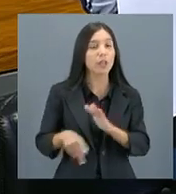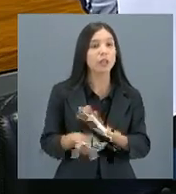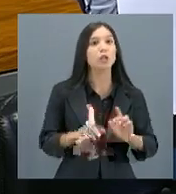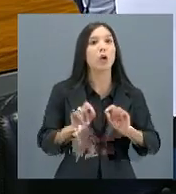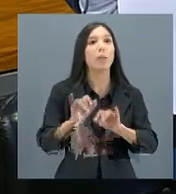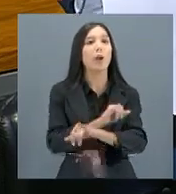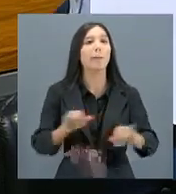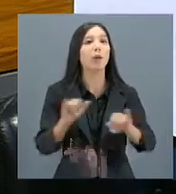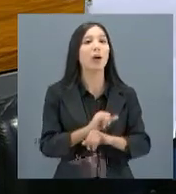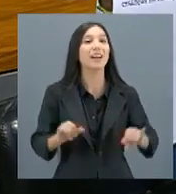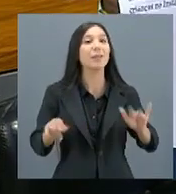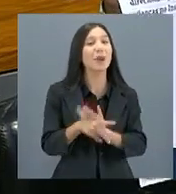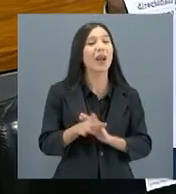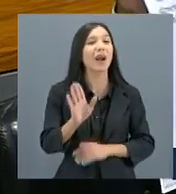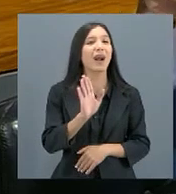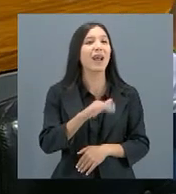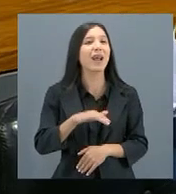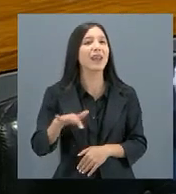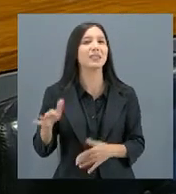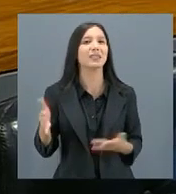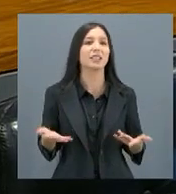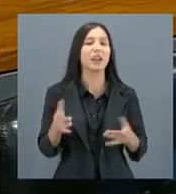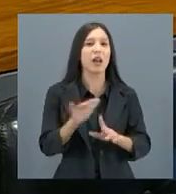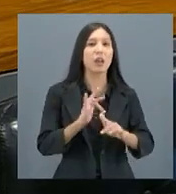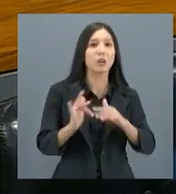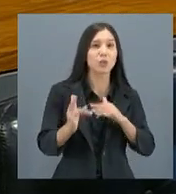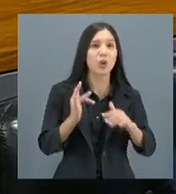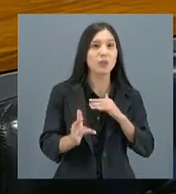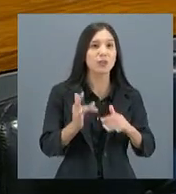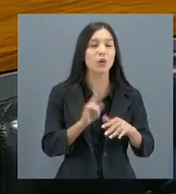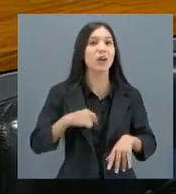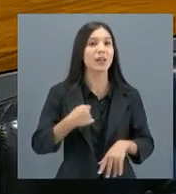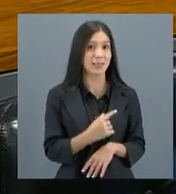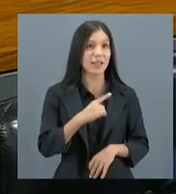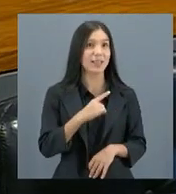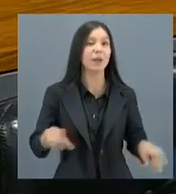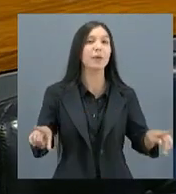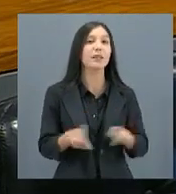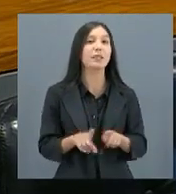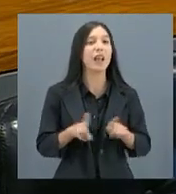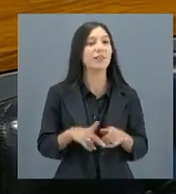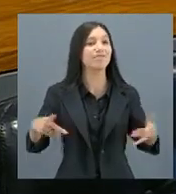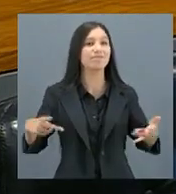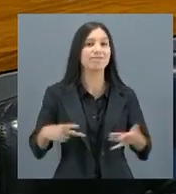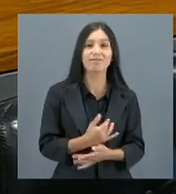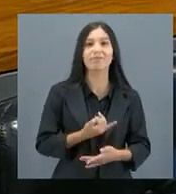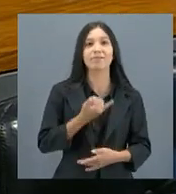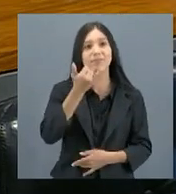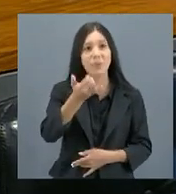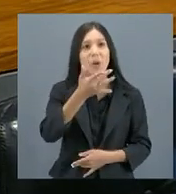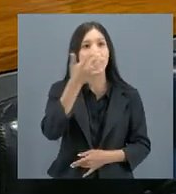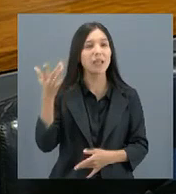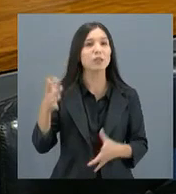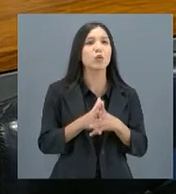direcionam propaganda para crianças nas redes sociais. Só o que nós temos aqui é casos de tragédia, de pessoas